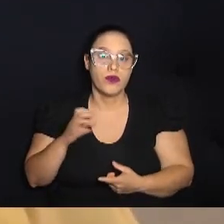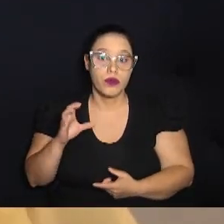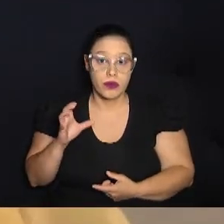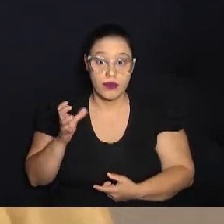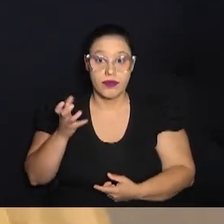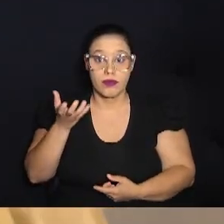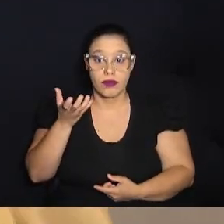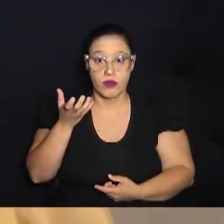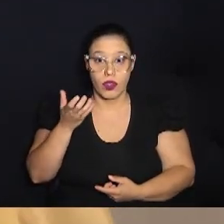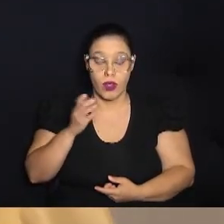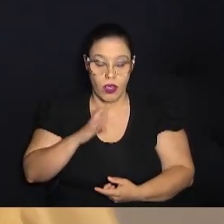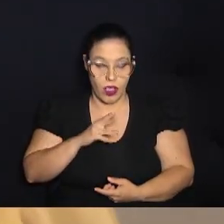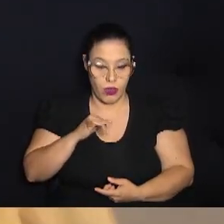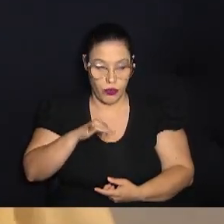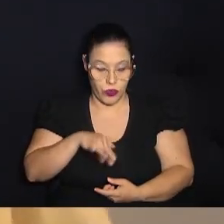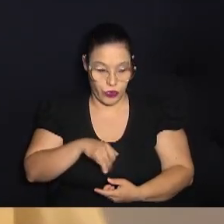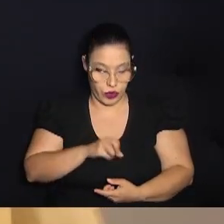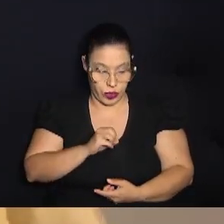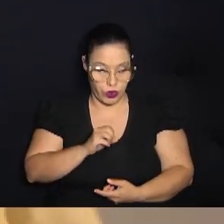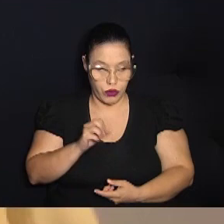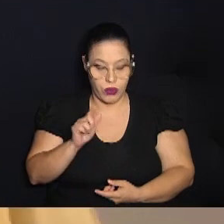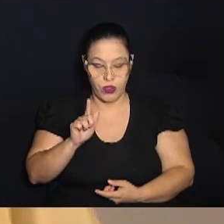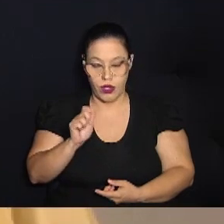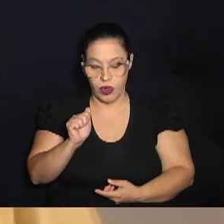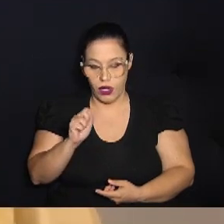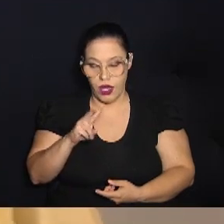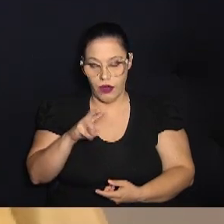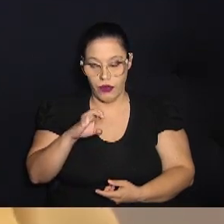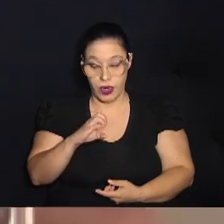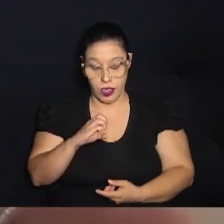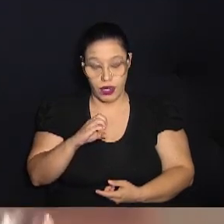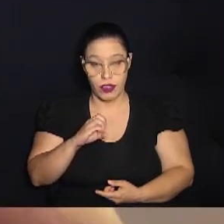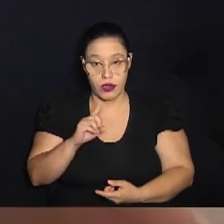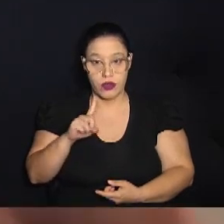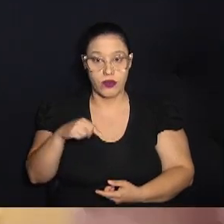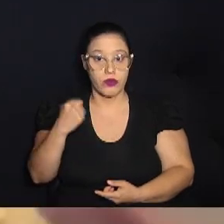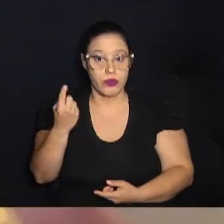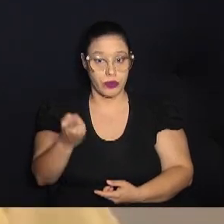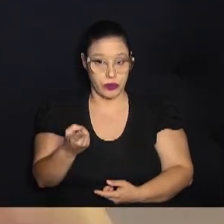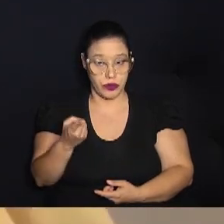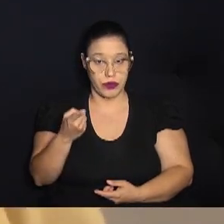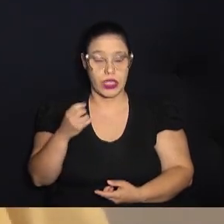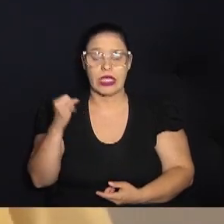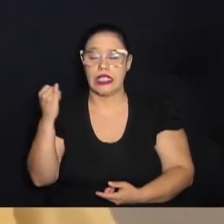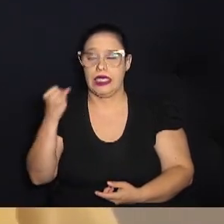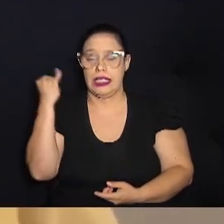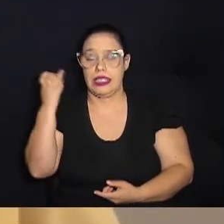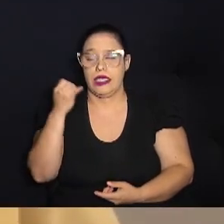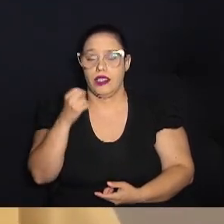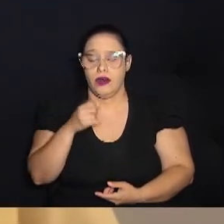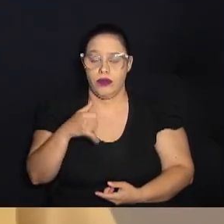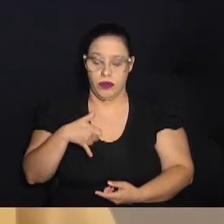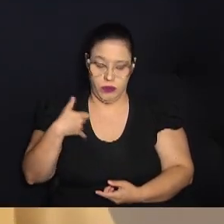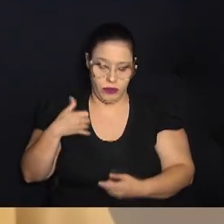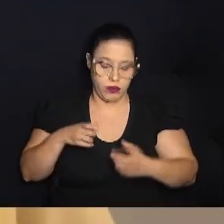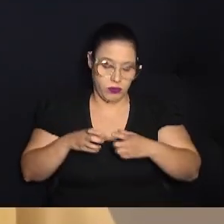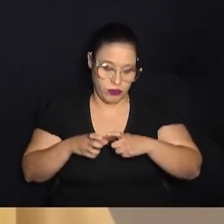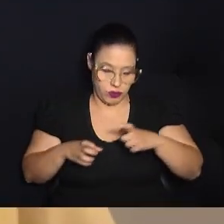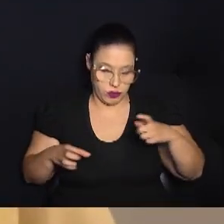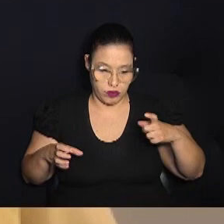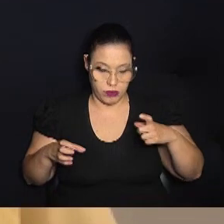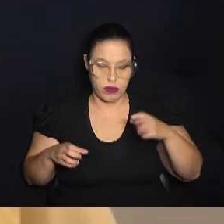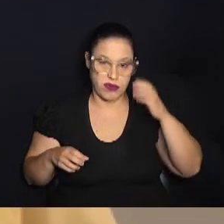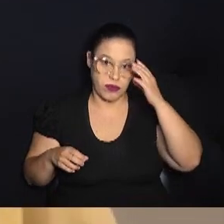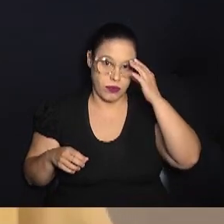aumentada de infarto, AVC, doenças cardiovasculares. E um outro momento que é muito especial para os idosos, de um modo geral, é porque eles